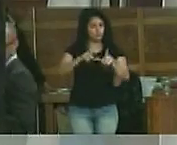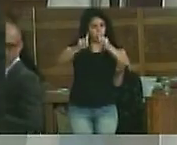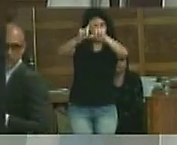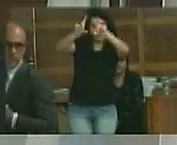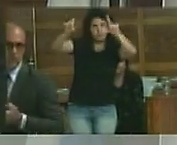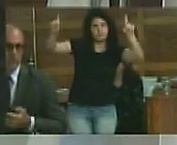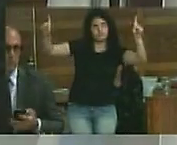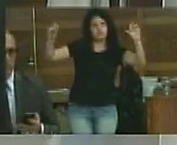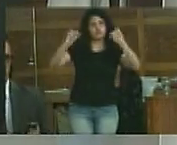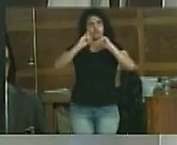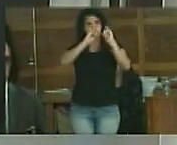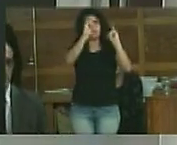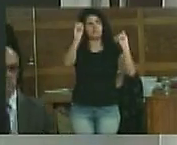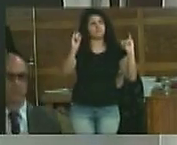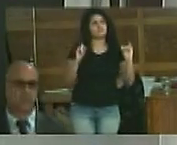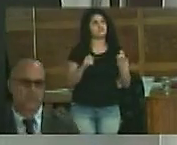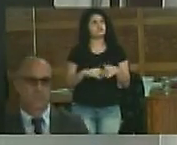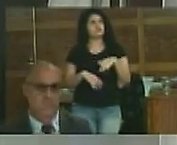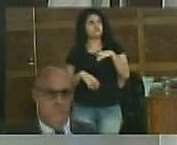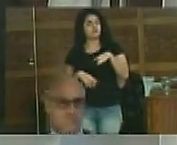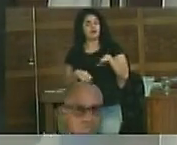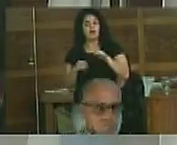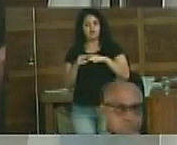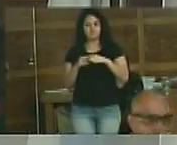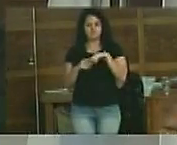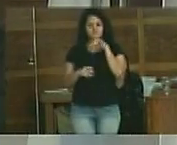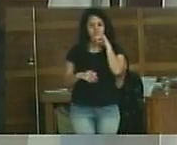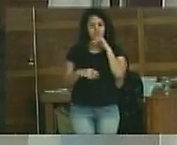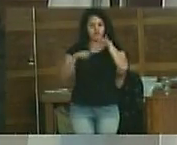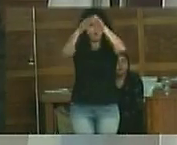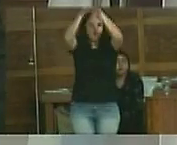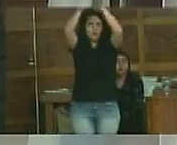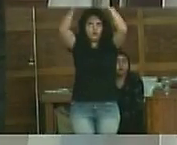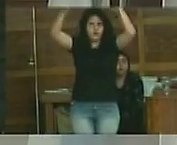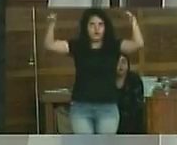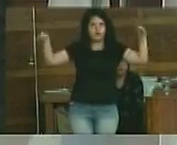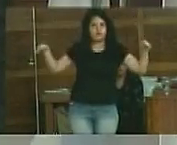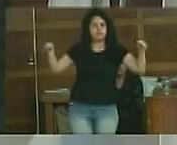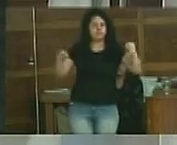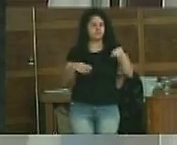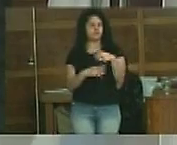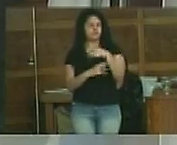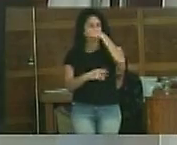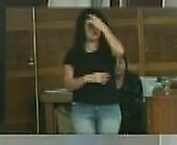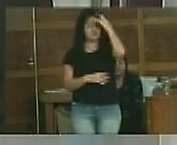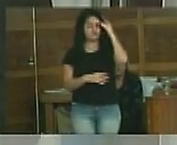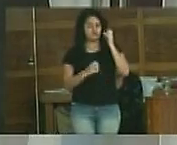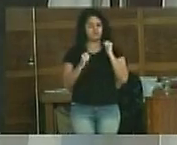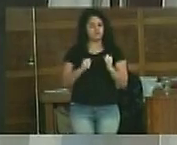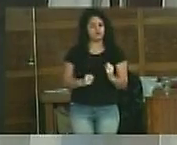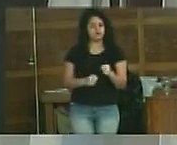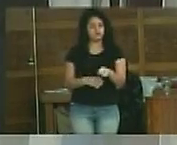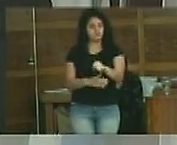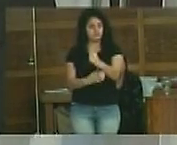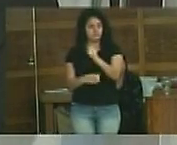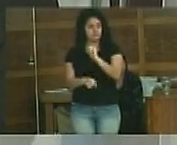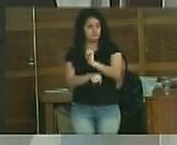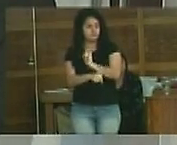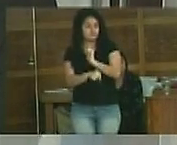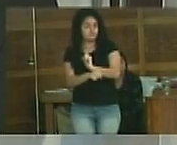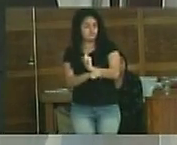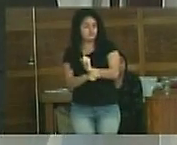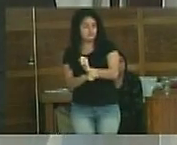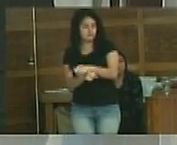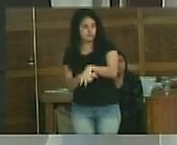toldo, uma cobertura, para que as pessoas possam aguardar aguardar a chegada dos funcionários